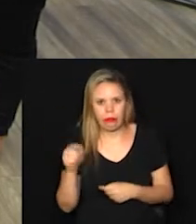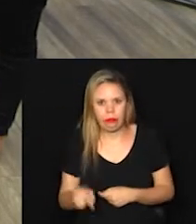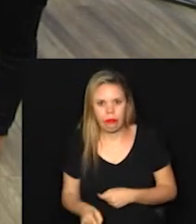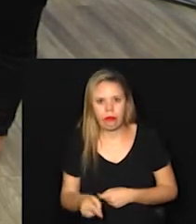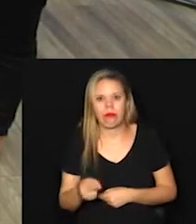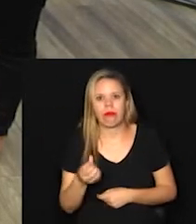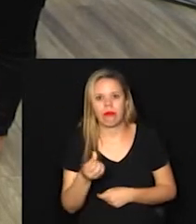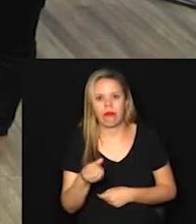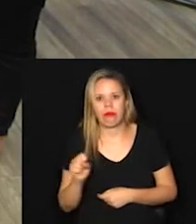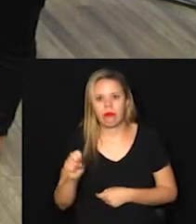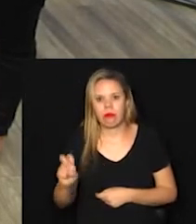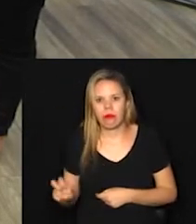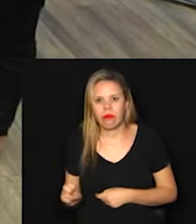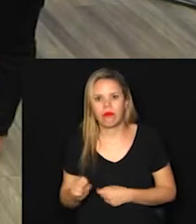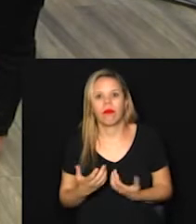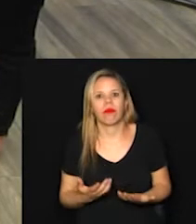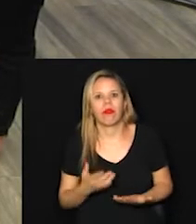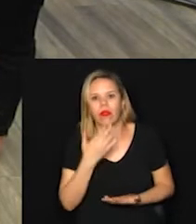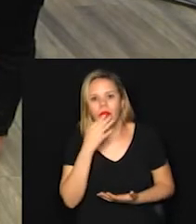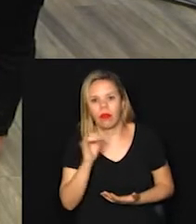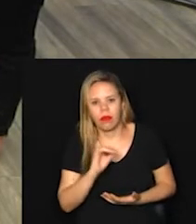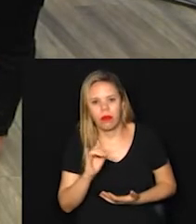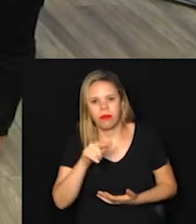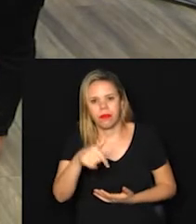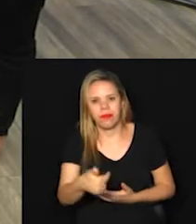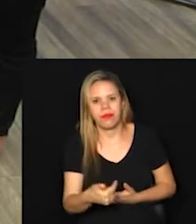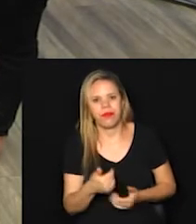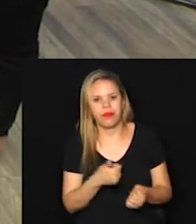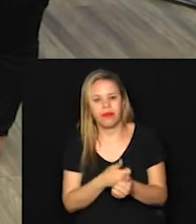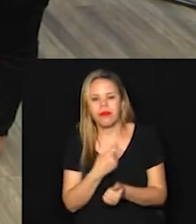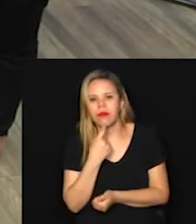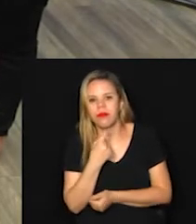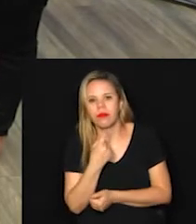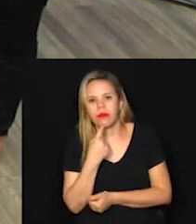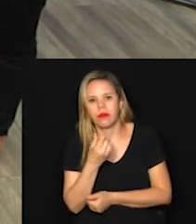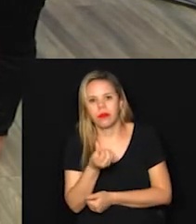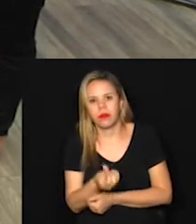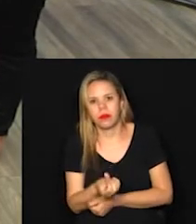3.658. Indaiatuba, que vem na sequência aí de Campinas também,